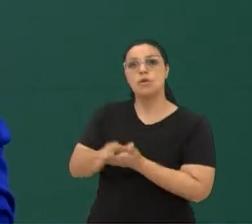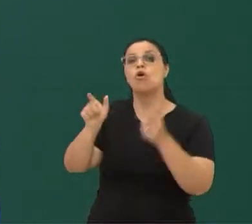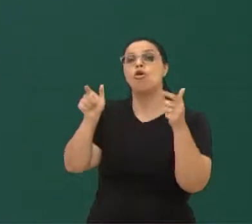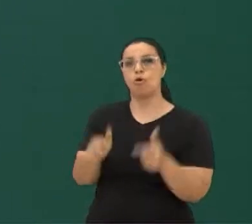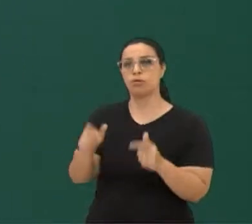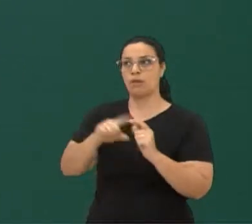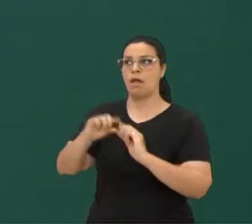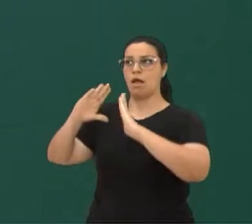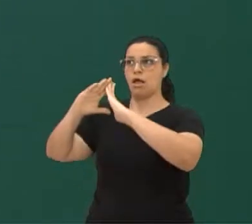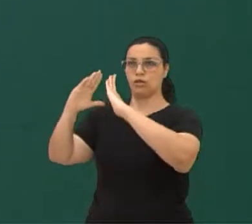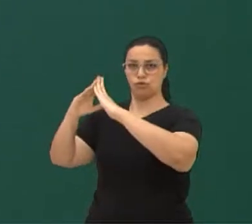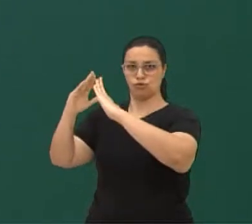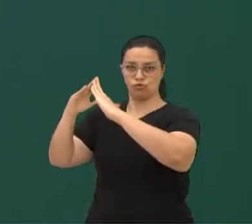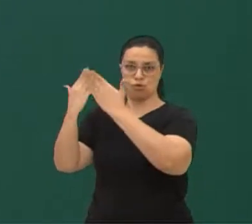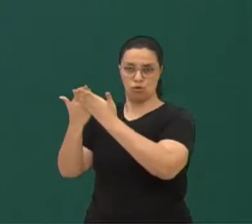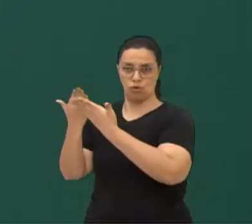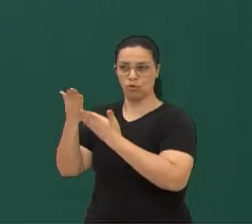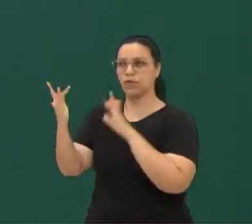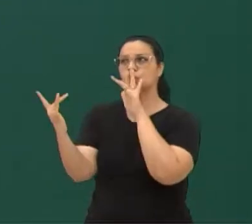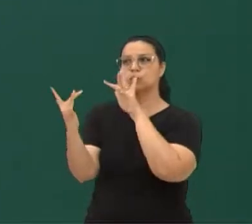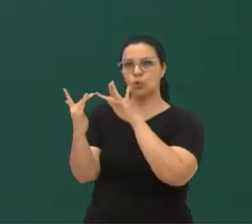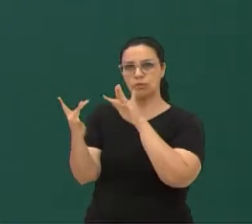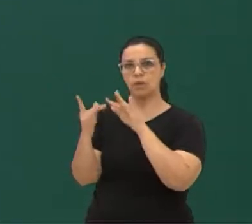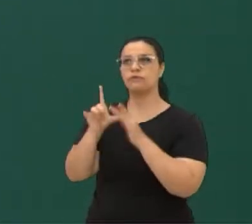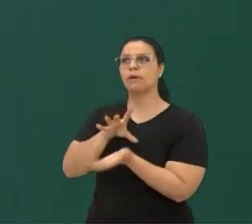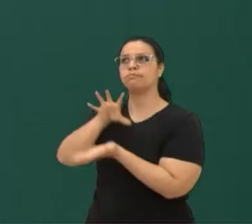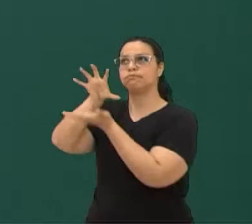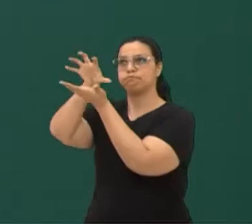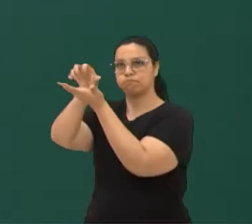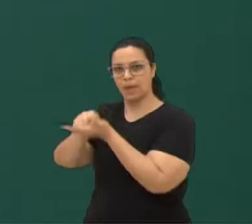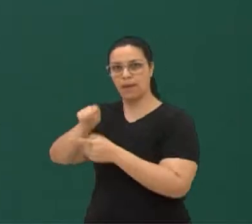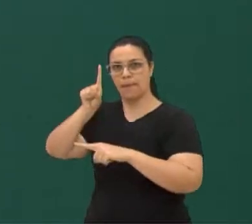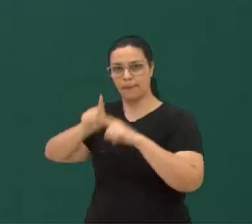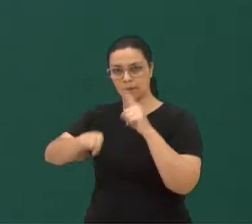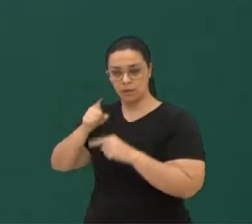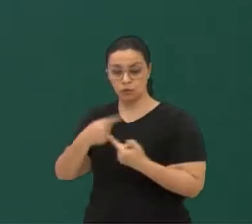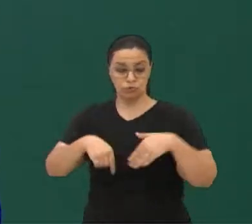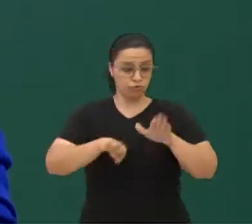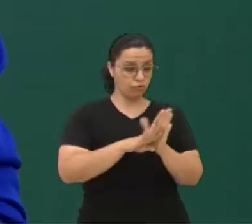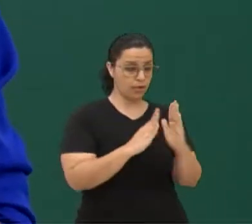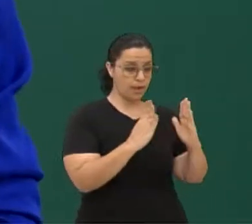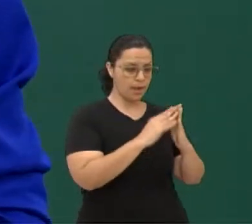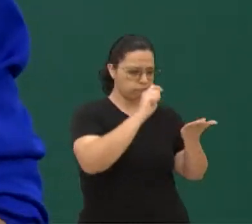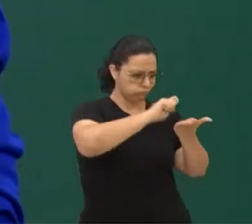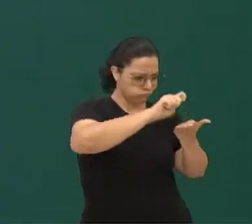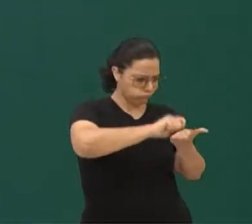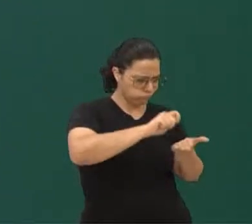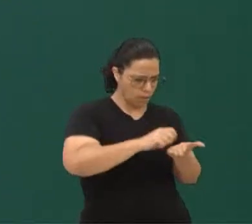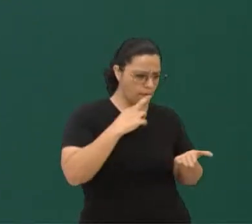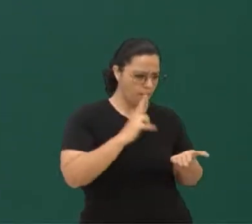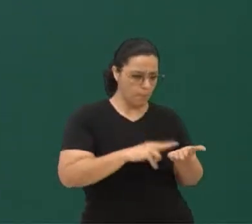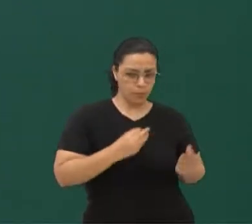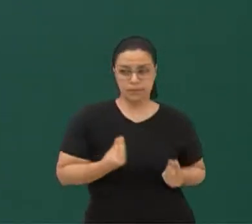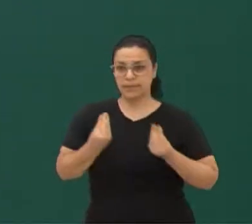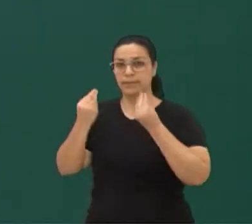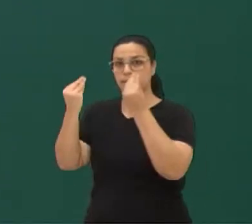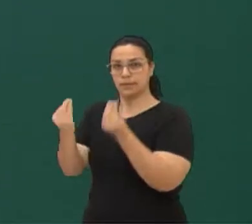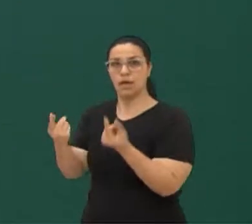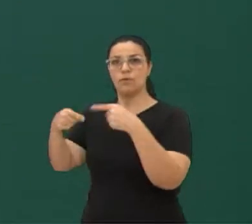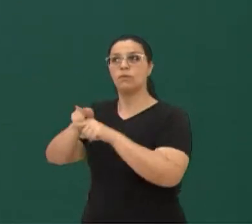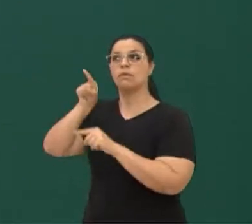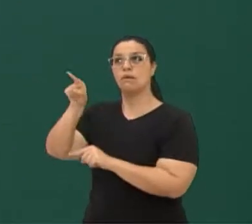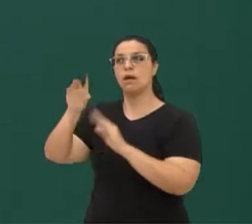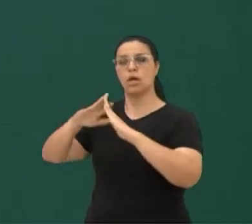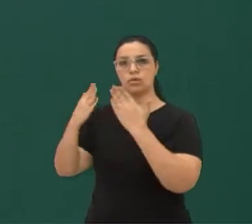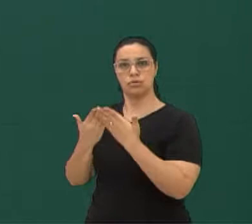pessoal Vocês precisam entrar em contato com a escola para poder pegar esse material e realizar as tarefas de devolver para